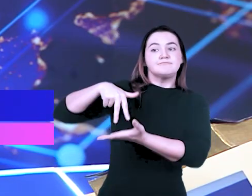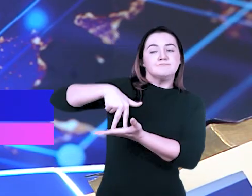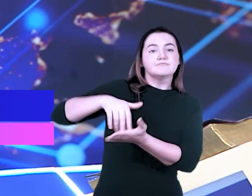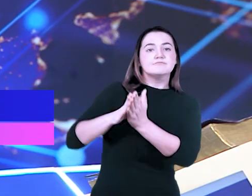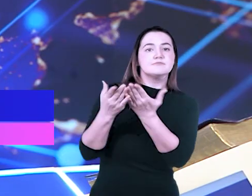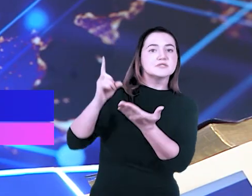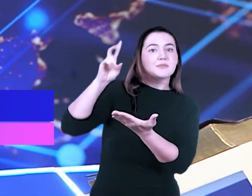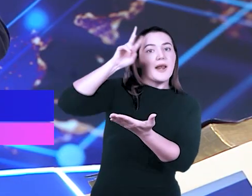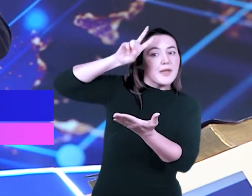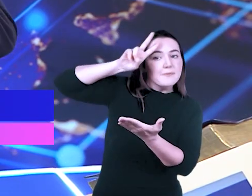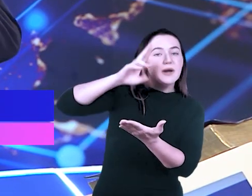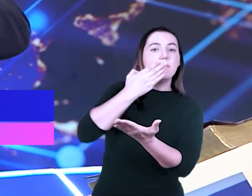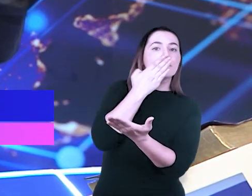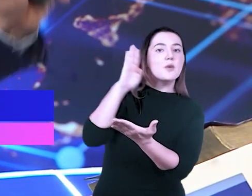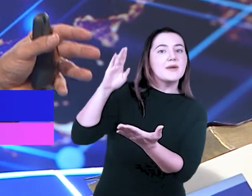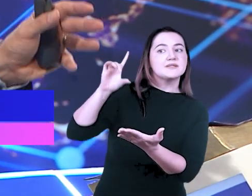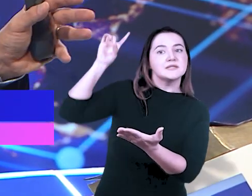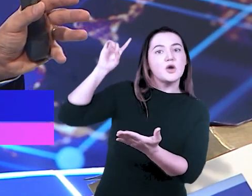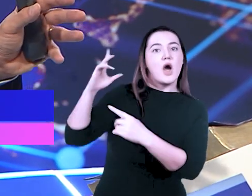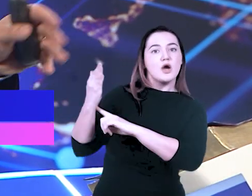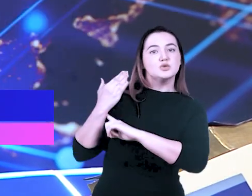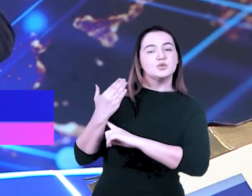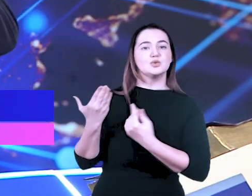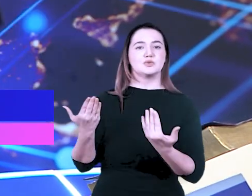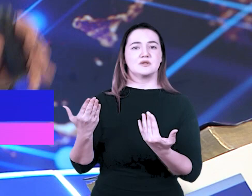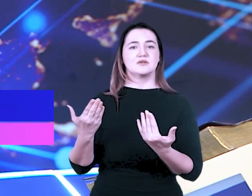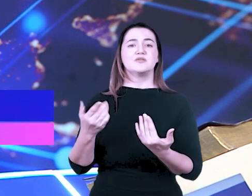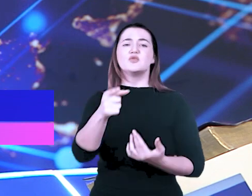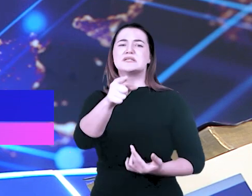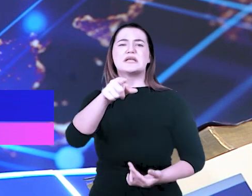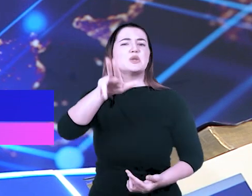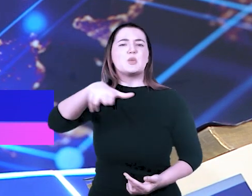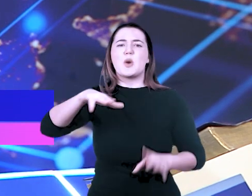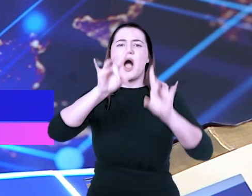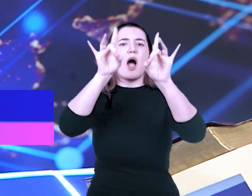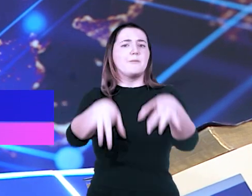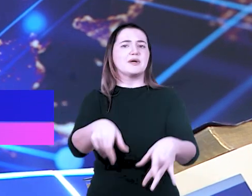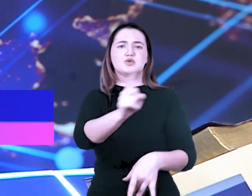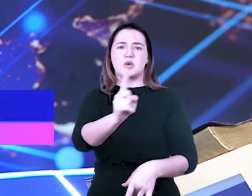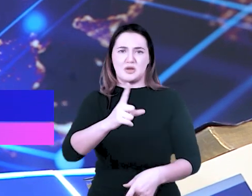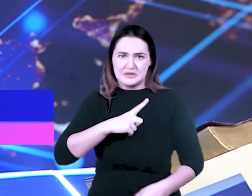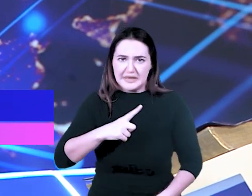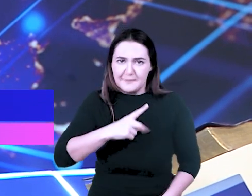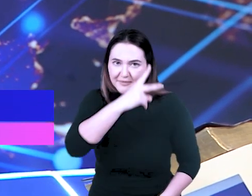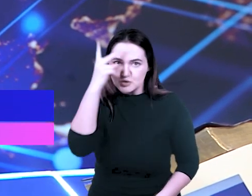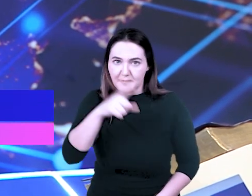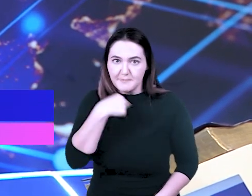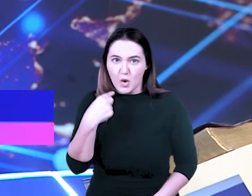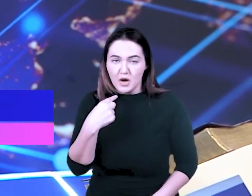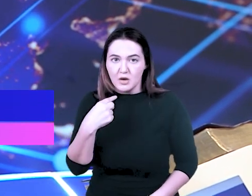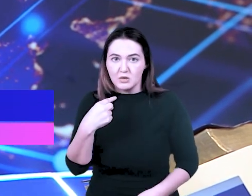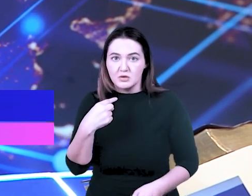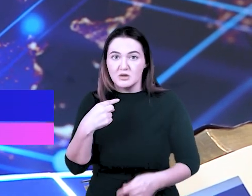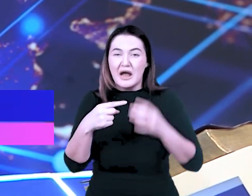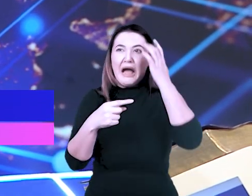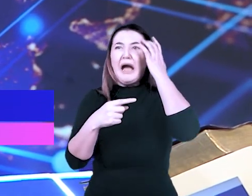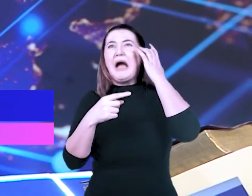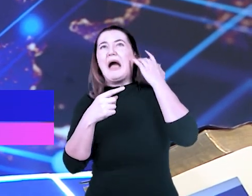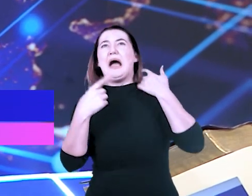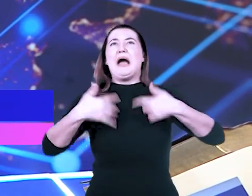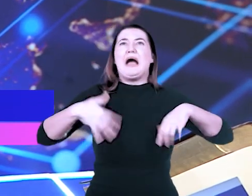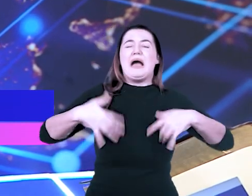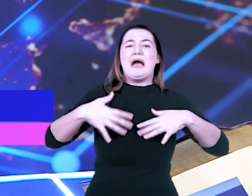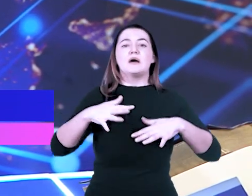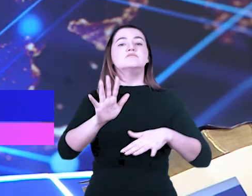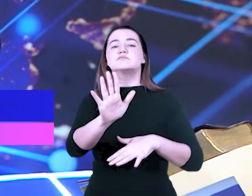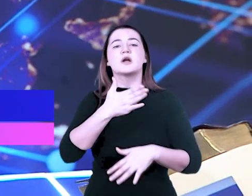dilema da morte. Então, não se sinta abandonada por Deus ou abandonado porque você está enfrentando algo relacionado à morte.